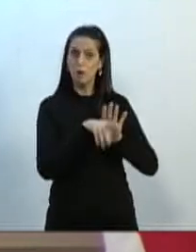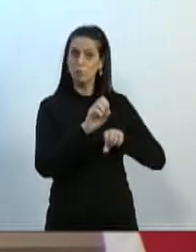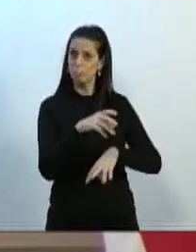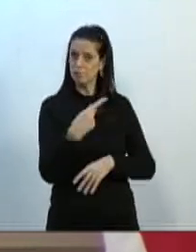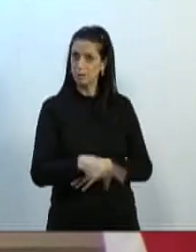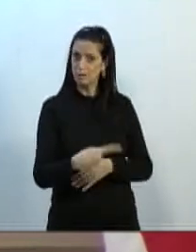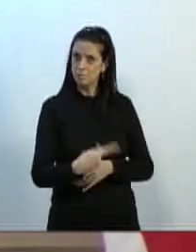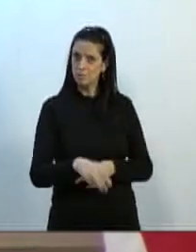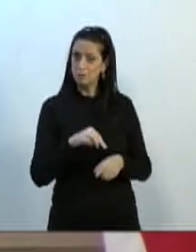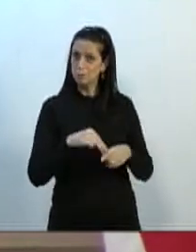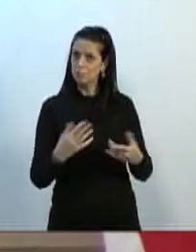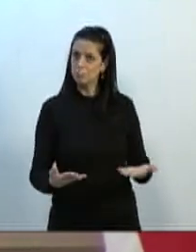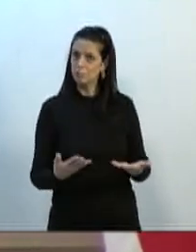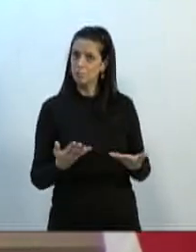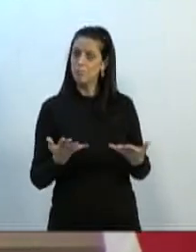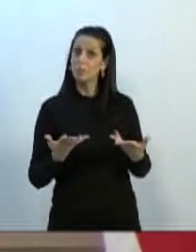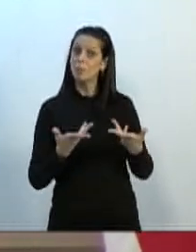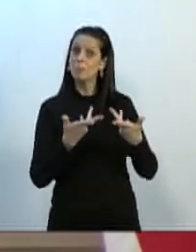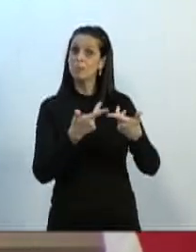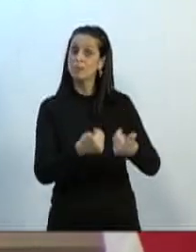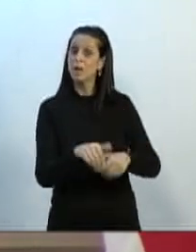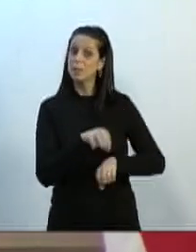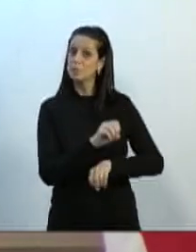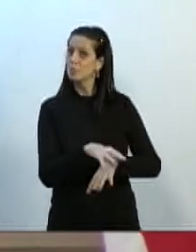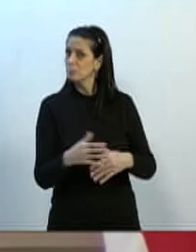municipal, com a qualidade dessa educação?